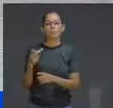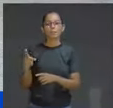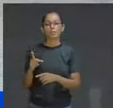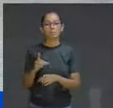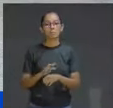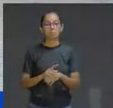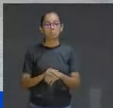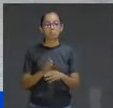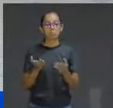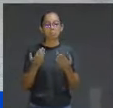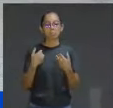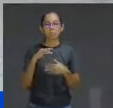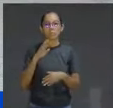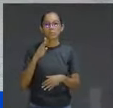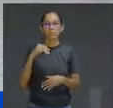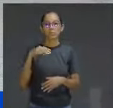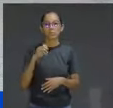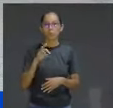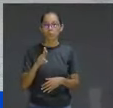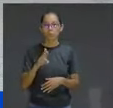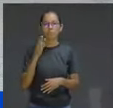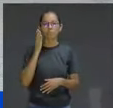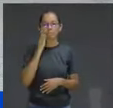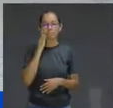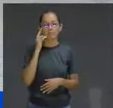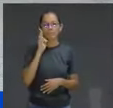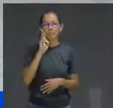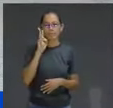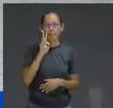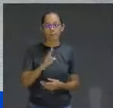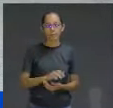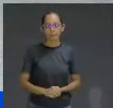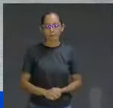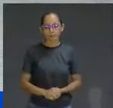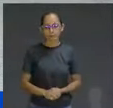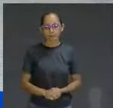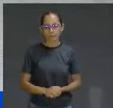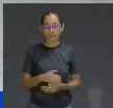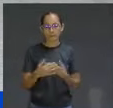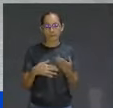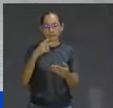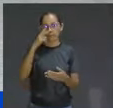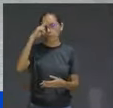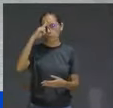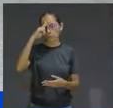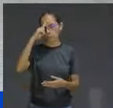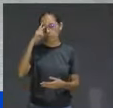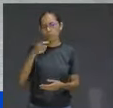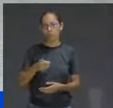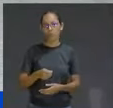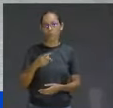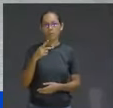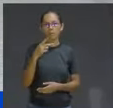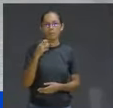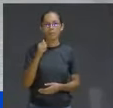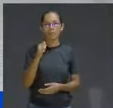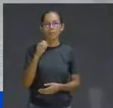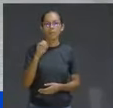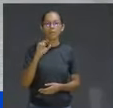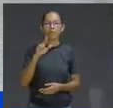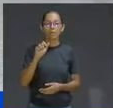negócio, um tumor que estava bem avançado, isso no sábado. Então a doutora Paola, na segunda-feira, não estava conosco,